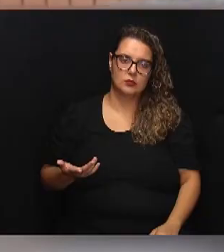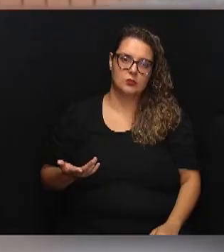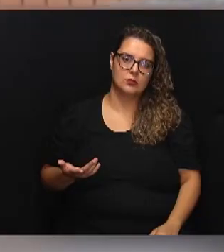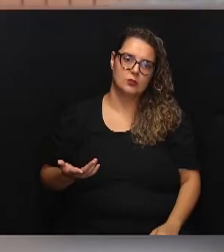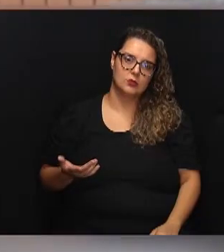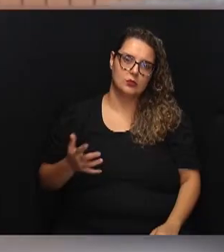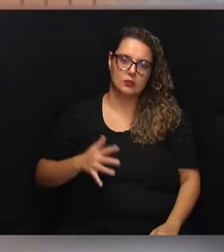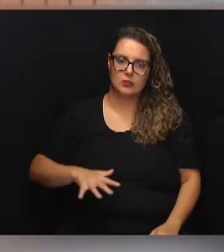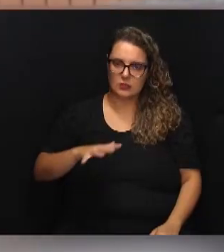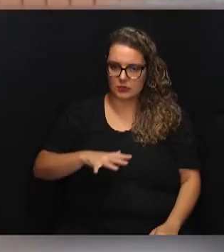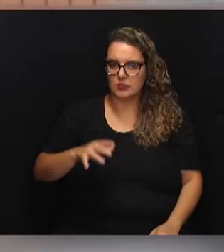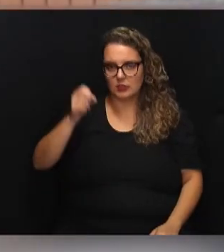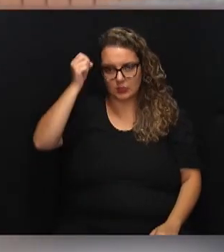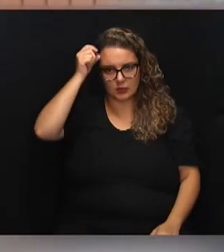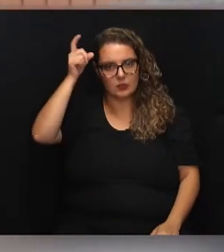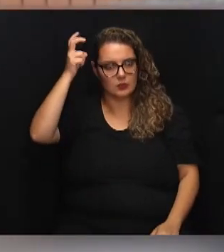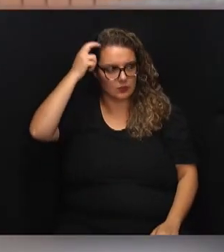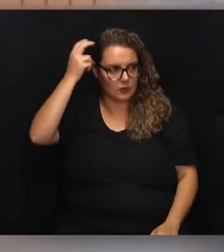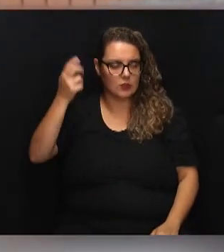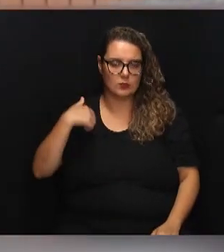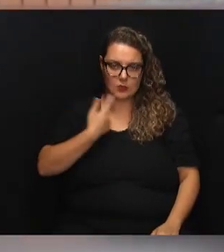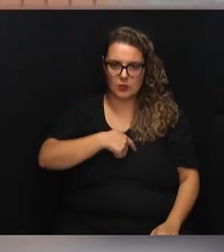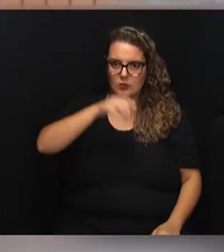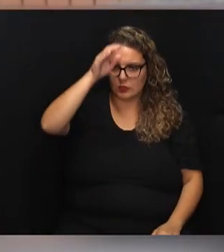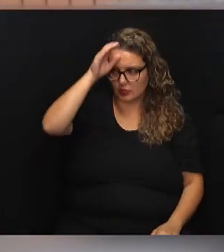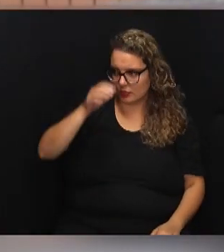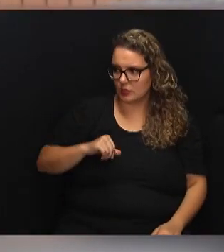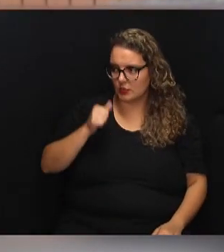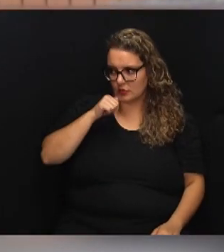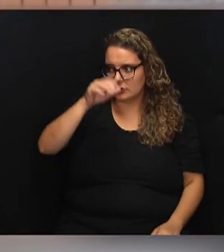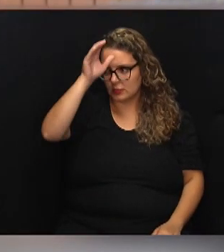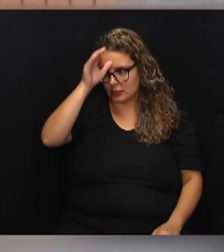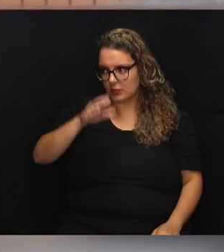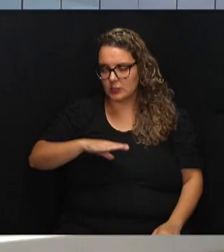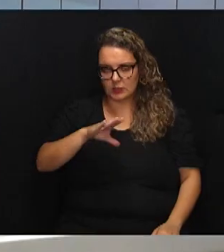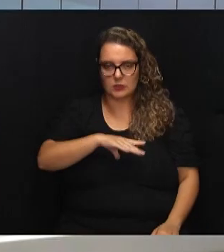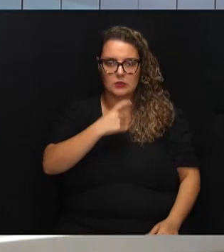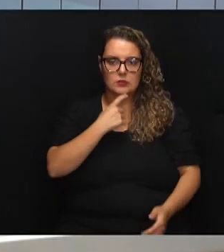esse ramo da cultura para os nossos cidadãos e cidadãs aqui da cidade.